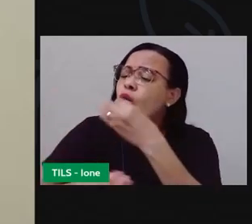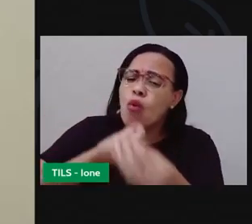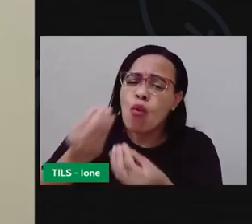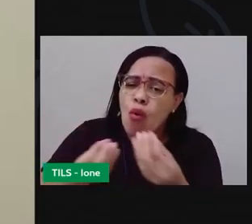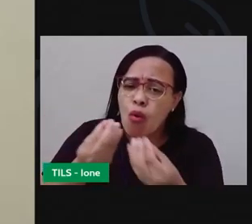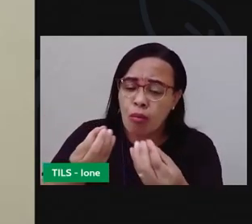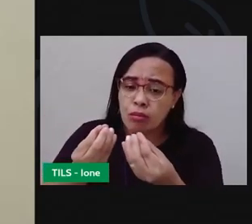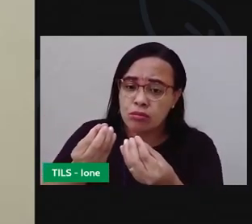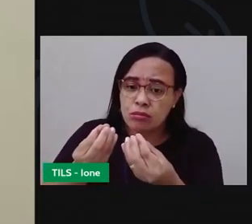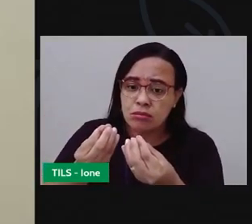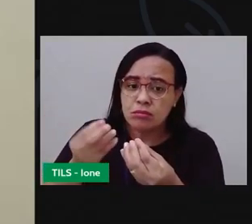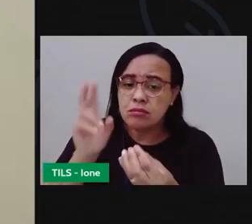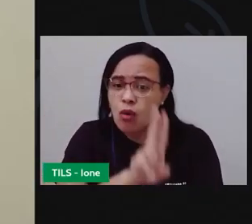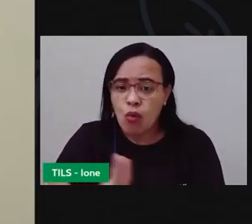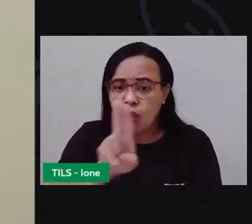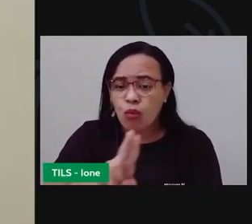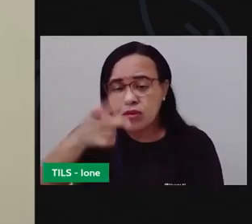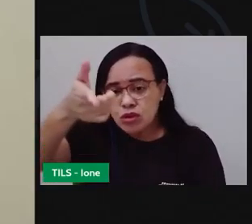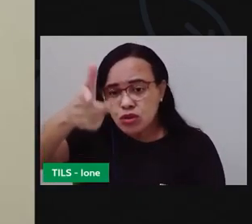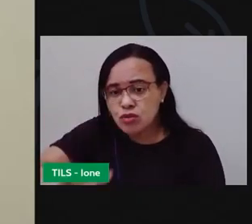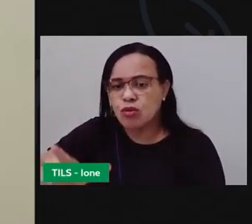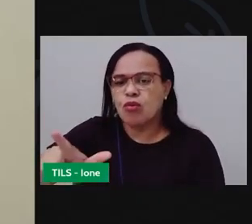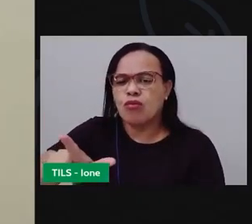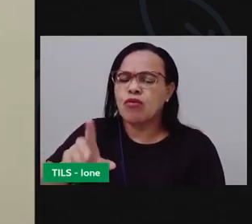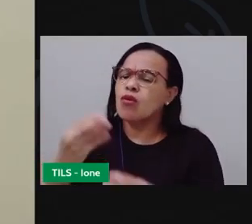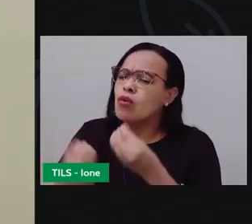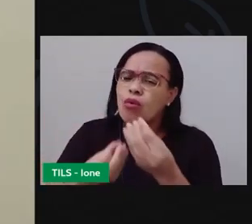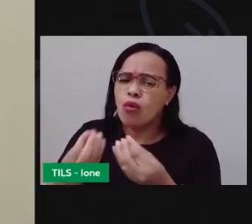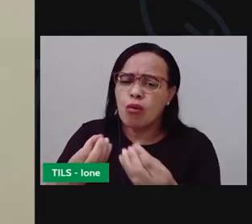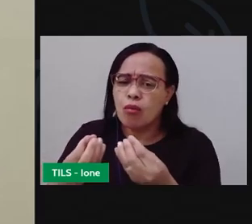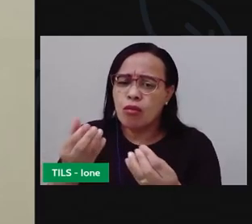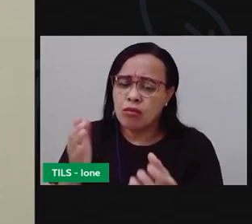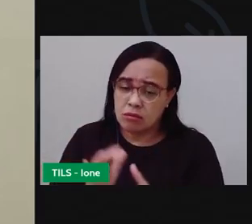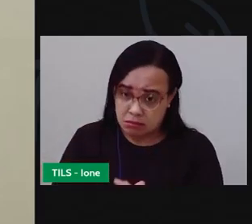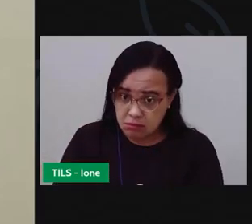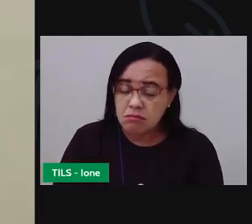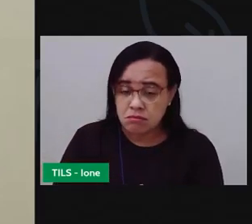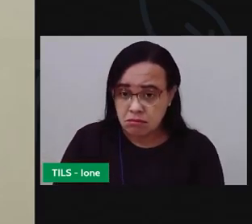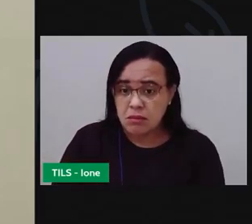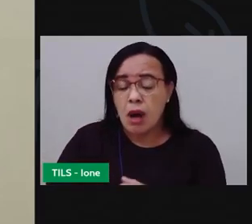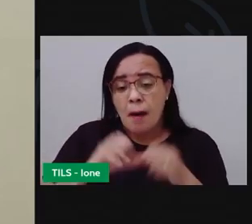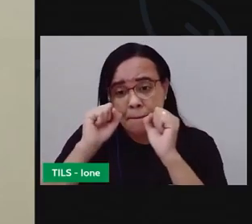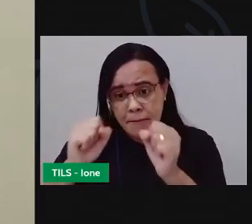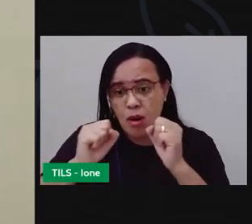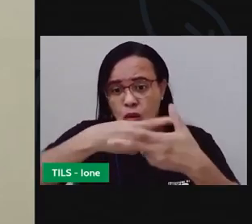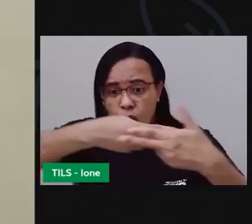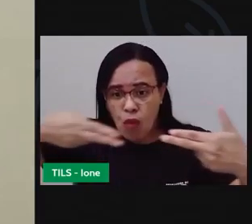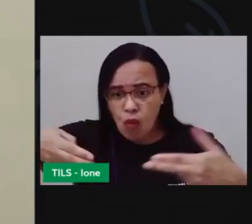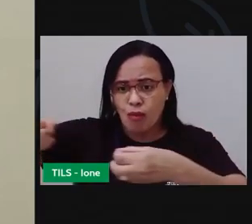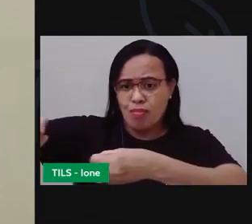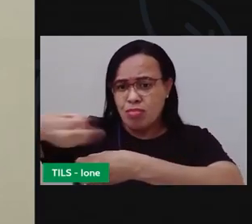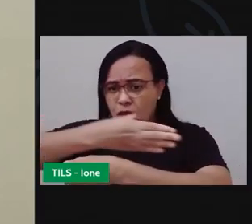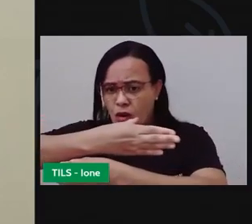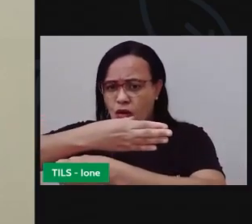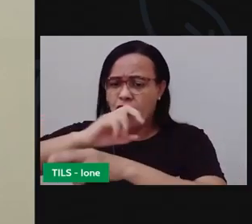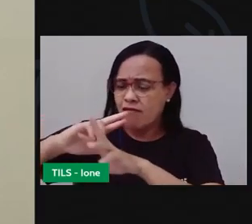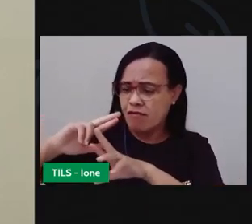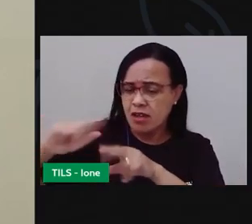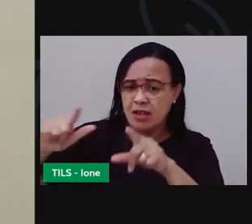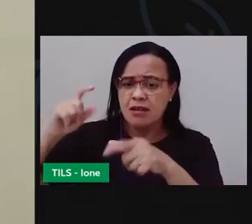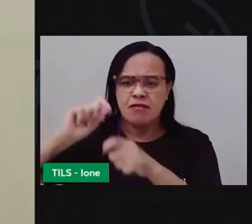ser reciclados e serem utilizados novamente na produção de outros materiais.